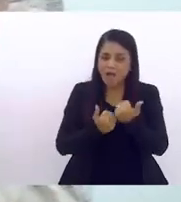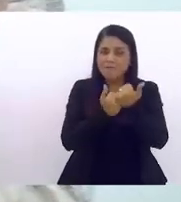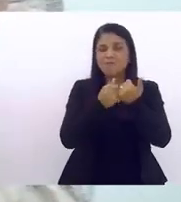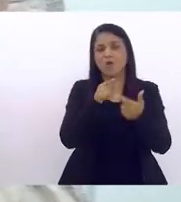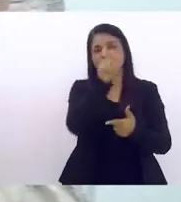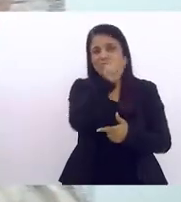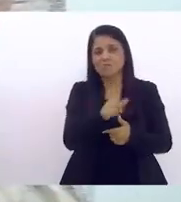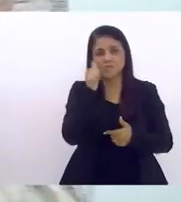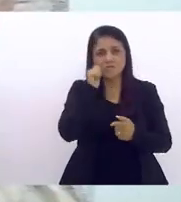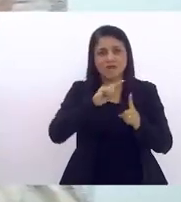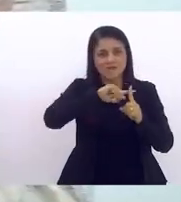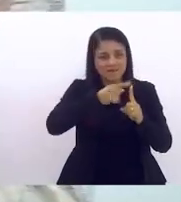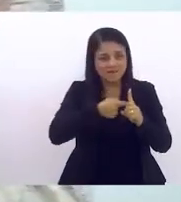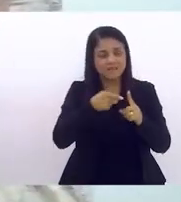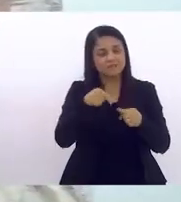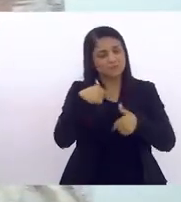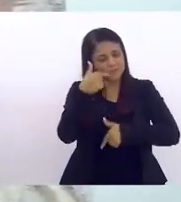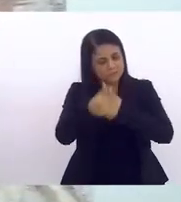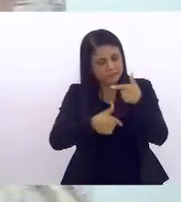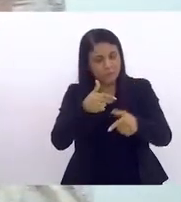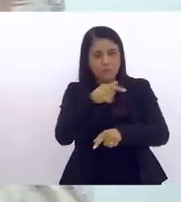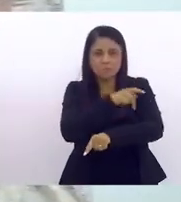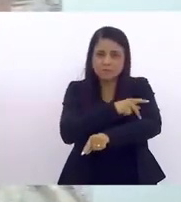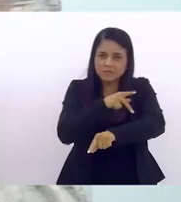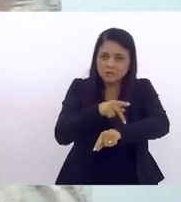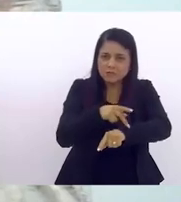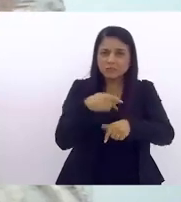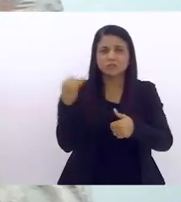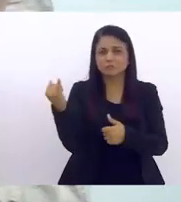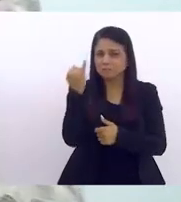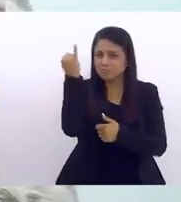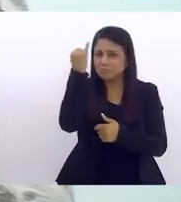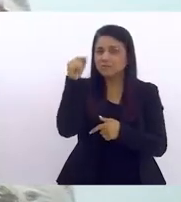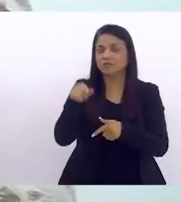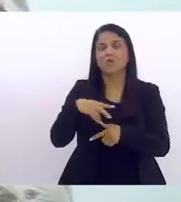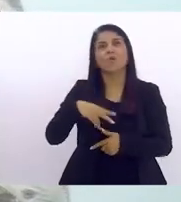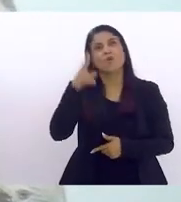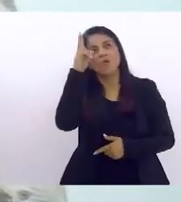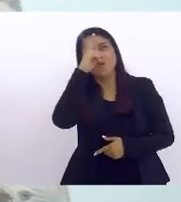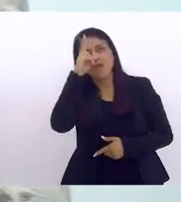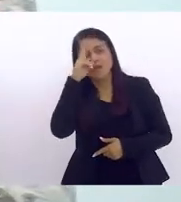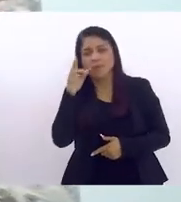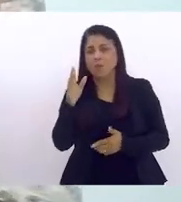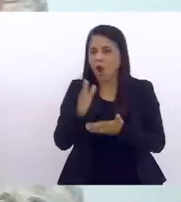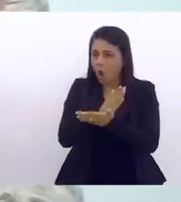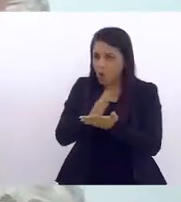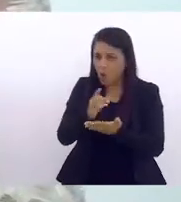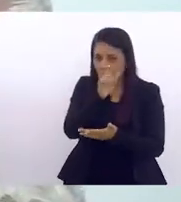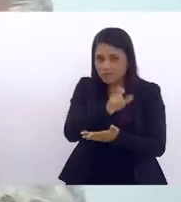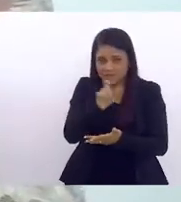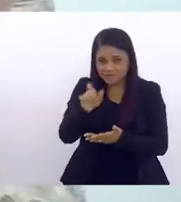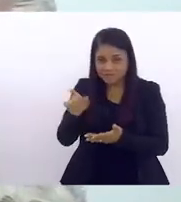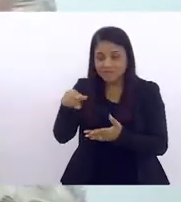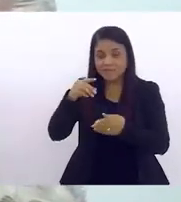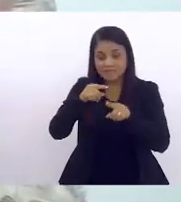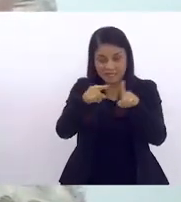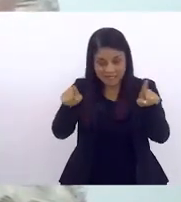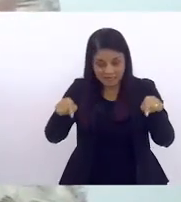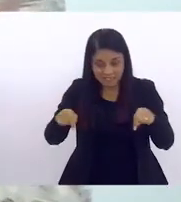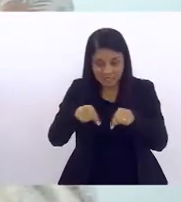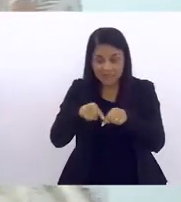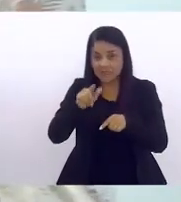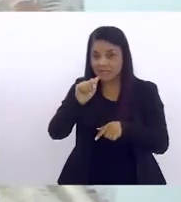um trabalho todo pedagógico, muito importante. Eu me lembro vocês, algumas de vocês aqui, indo de gabinete em